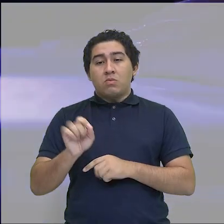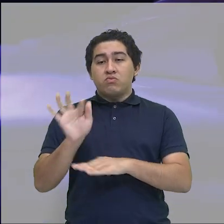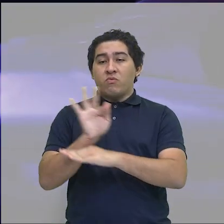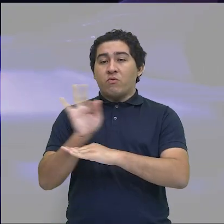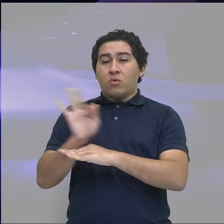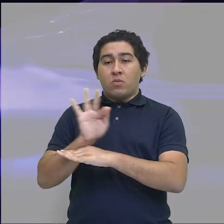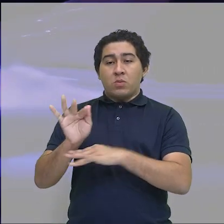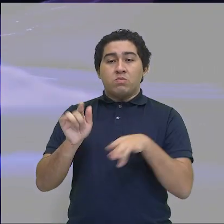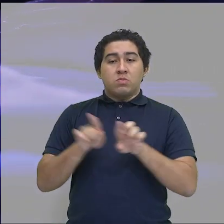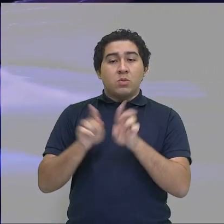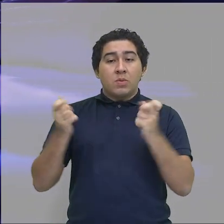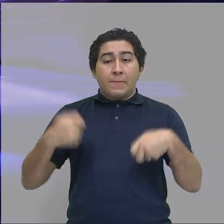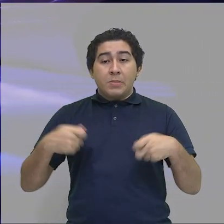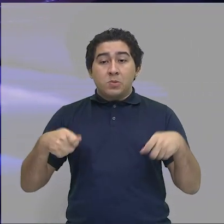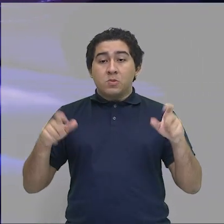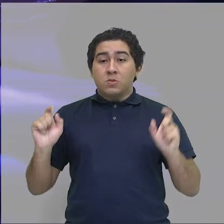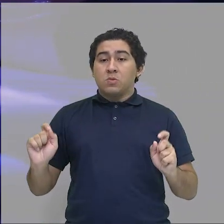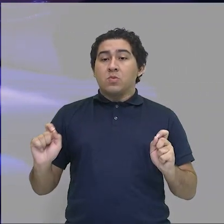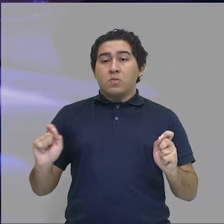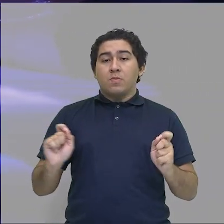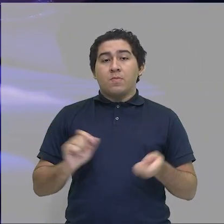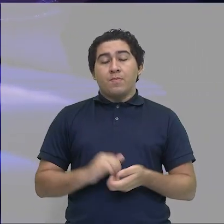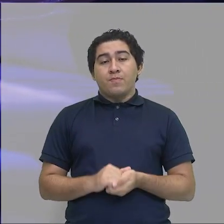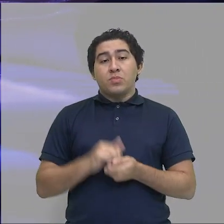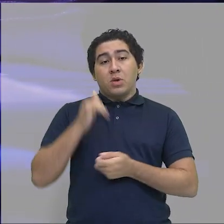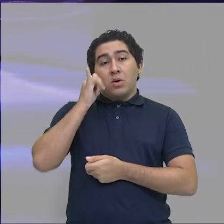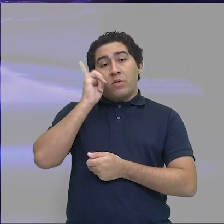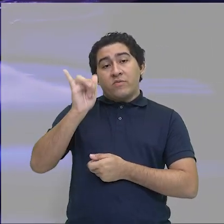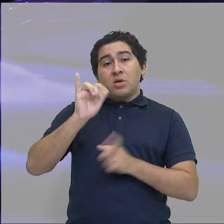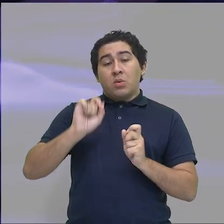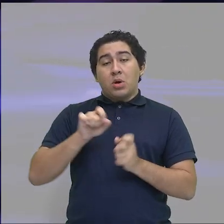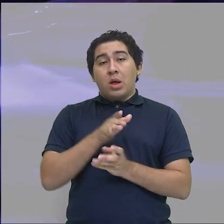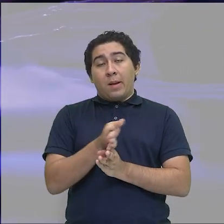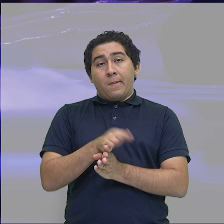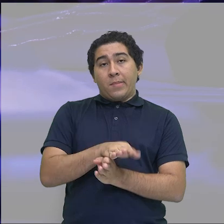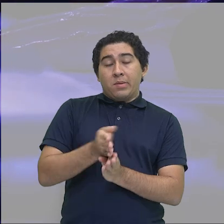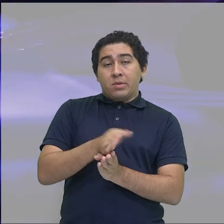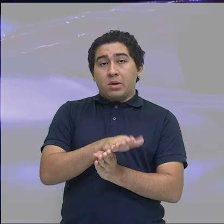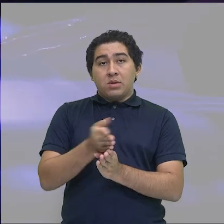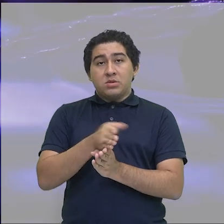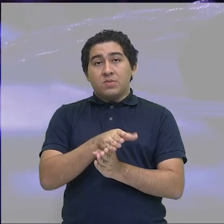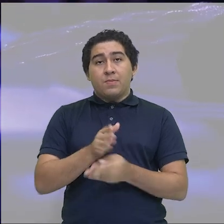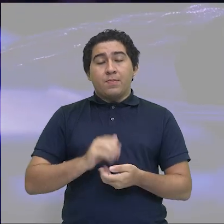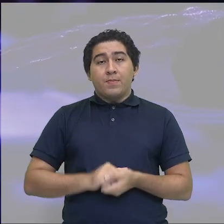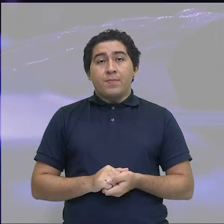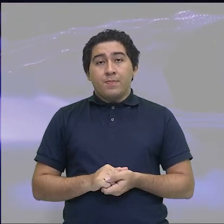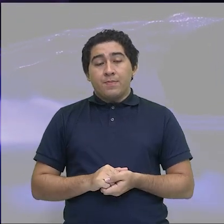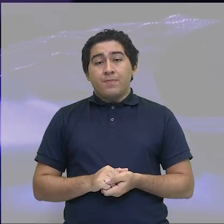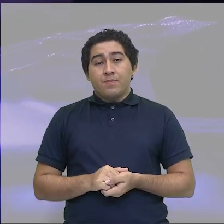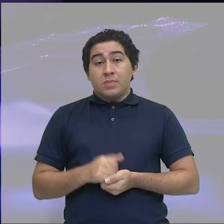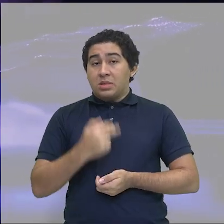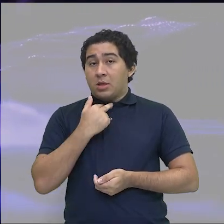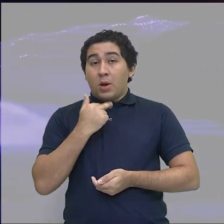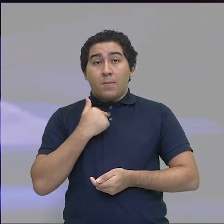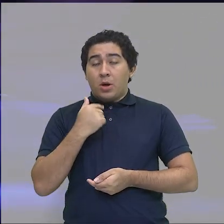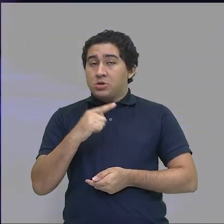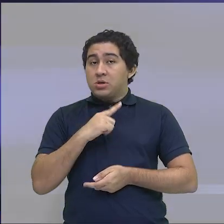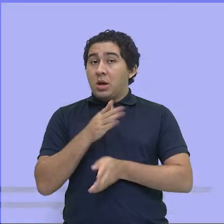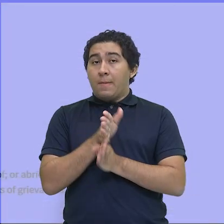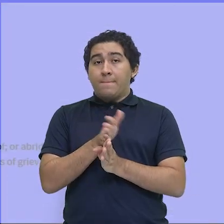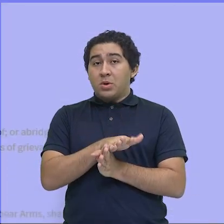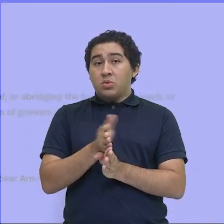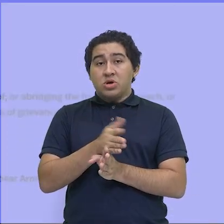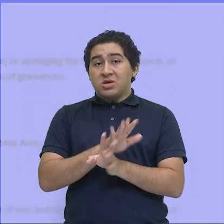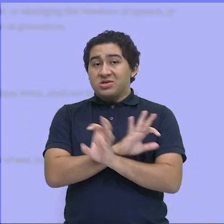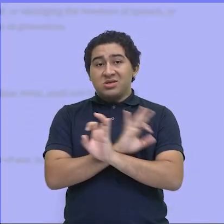formal e precisa para evitar ambiguidade, ok? Não pode ter